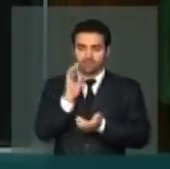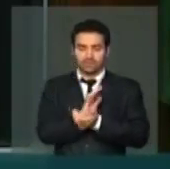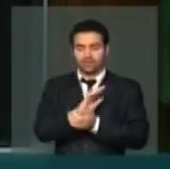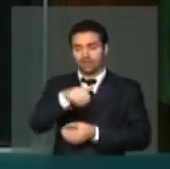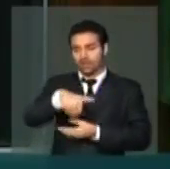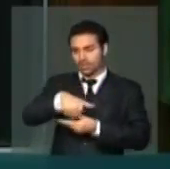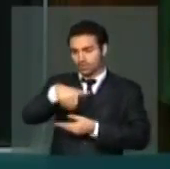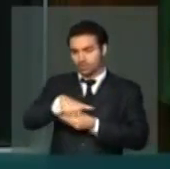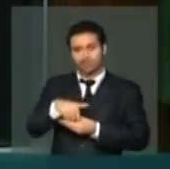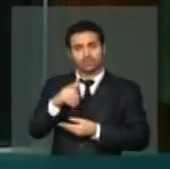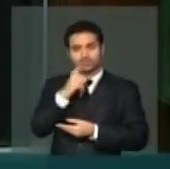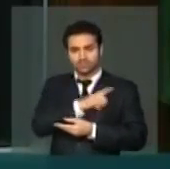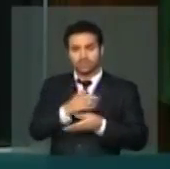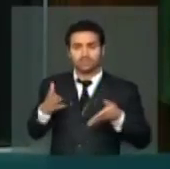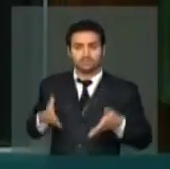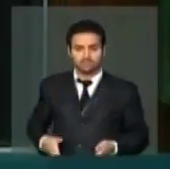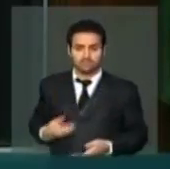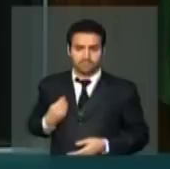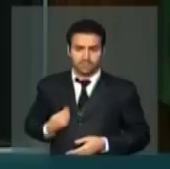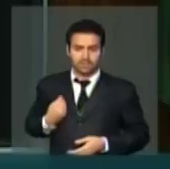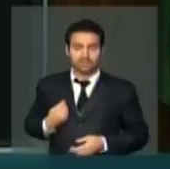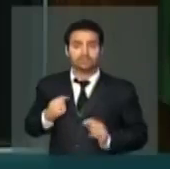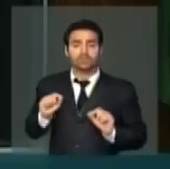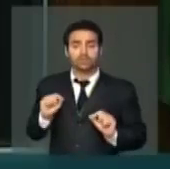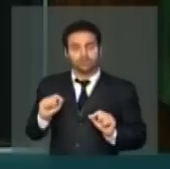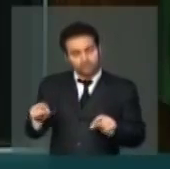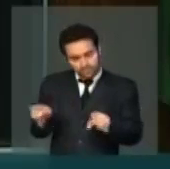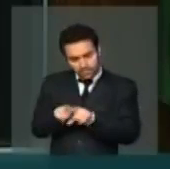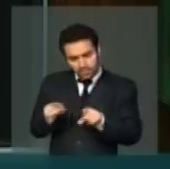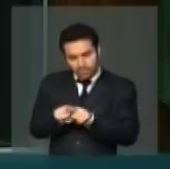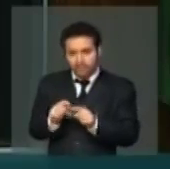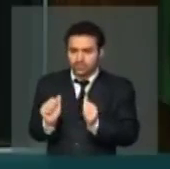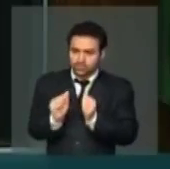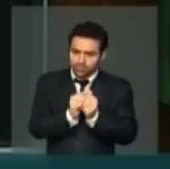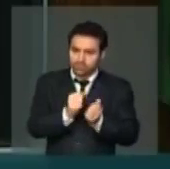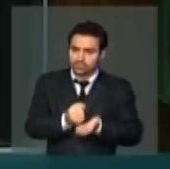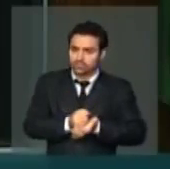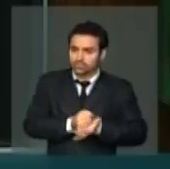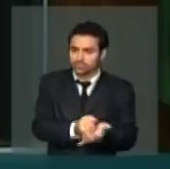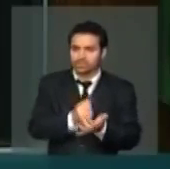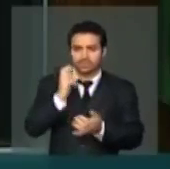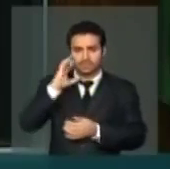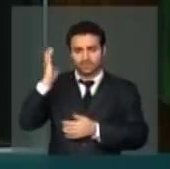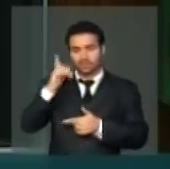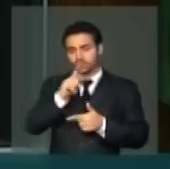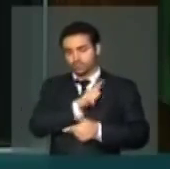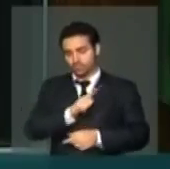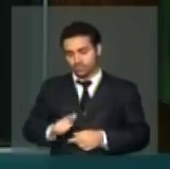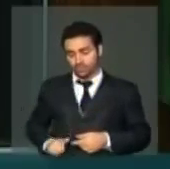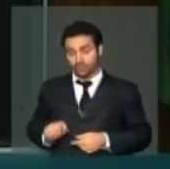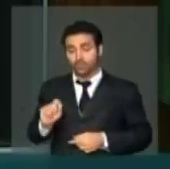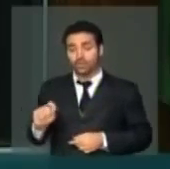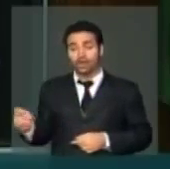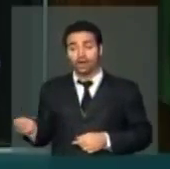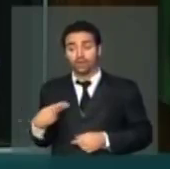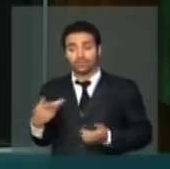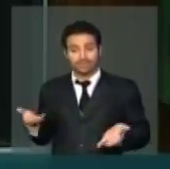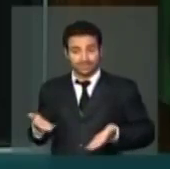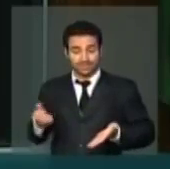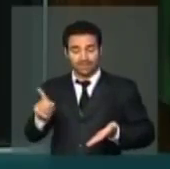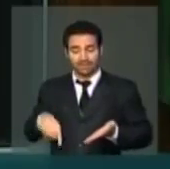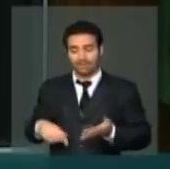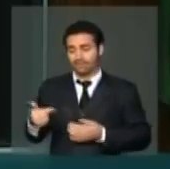participem efetivamente também das decisões do governo para enfrentar a crise, o que vem agora ocorrendo sob a coordenação